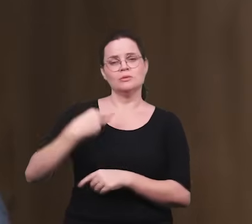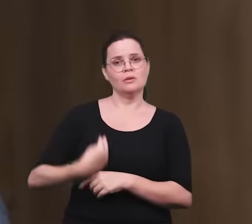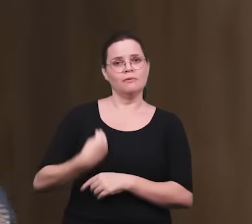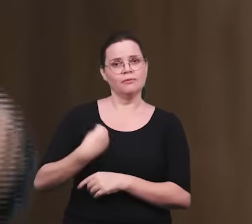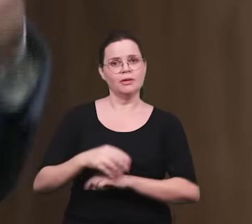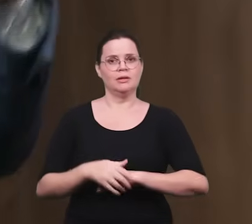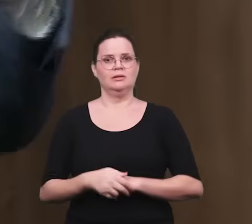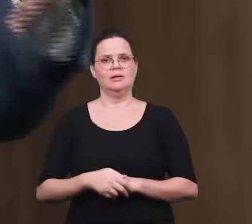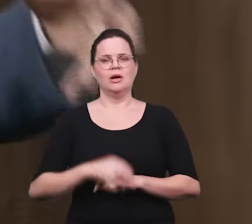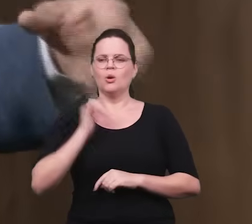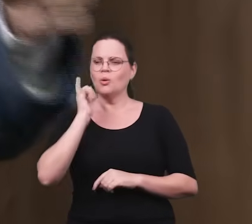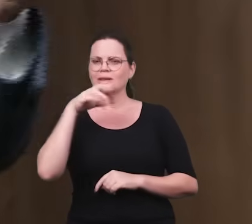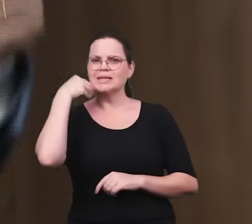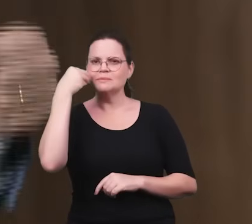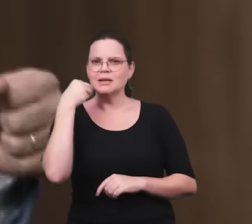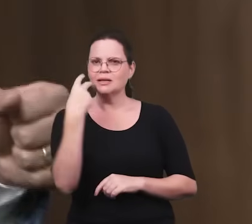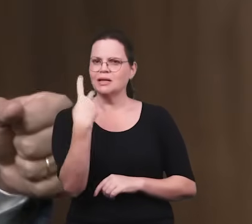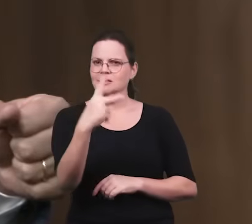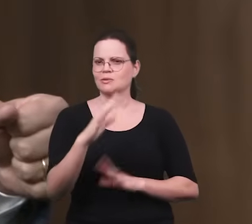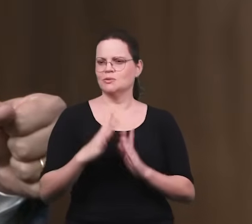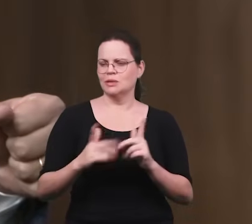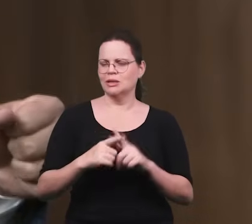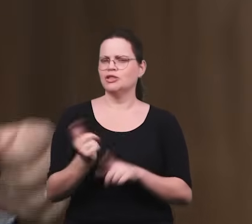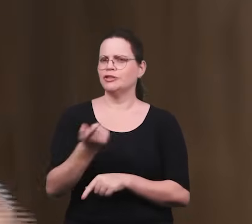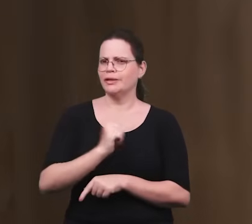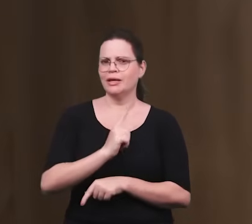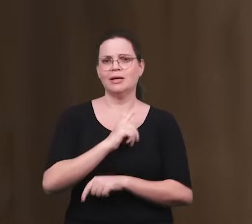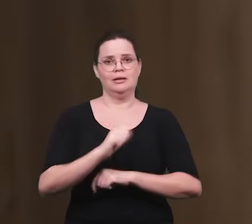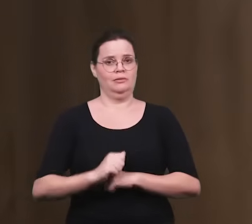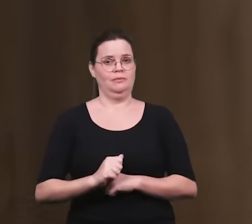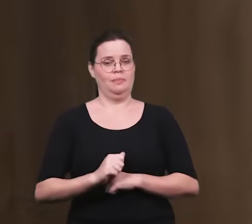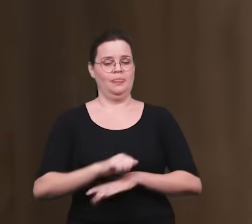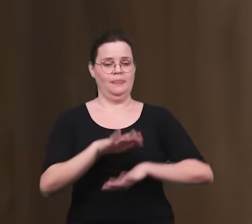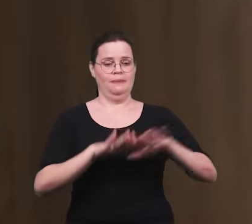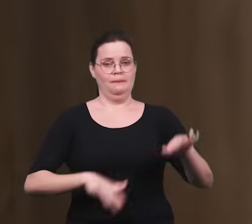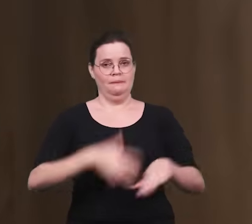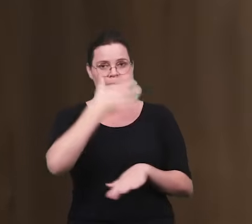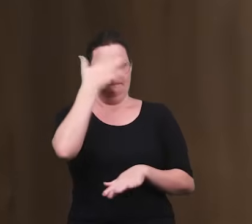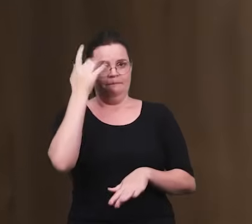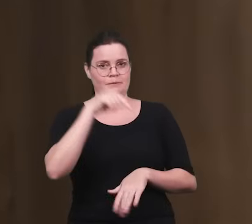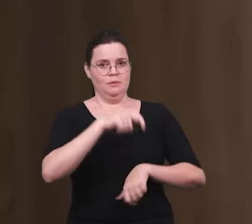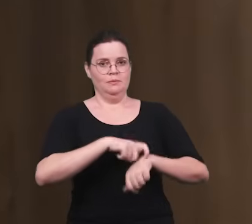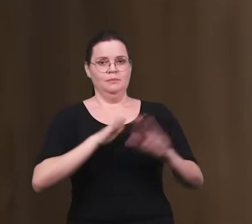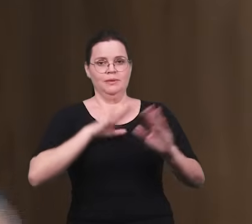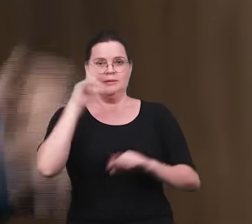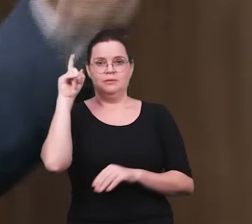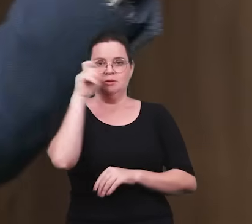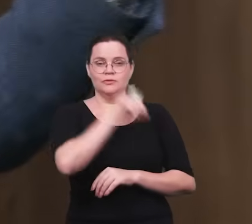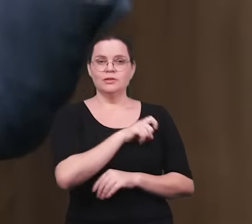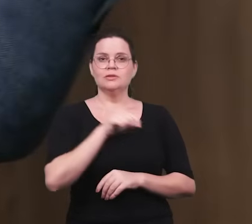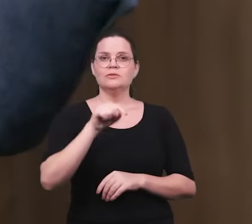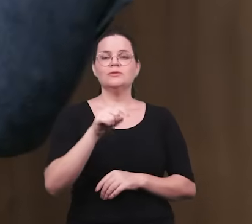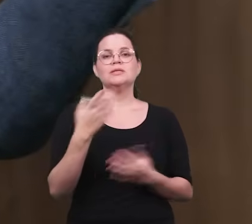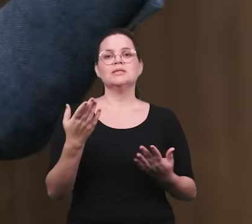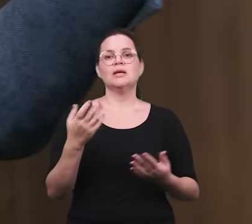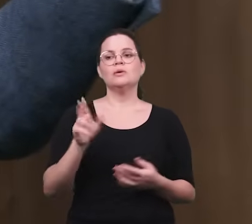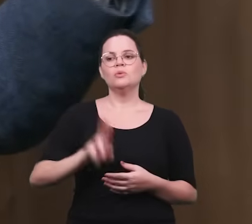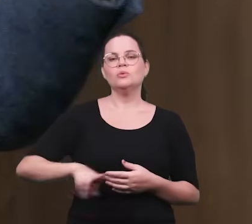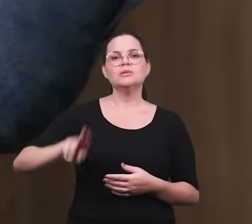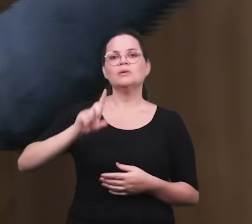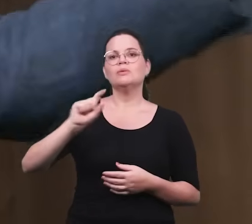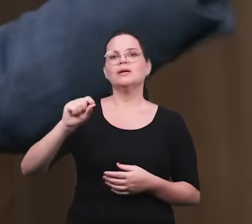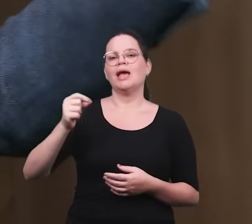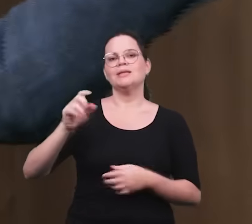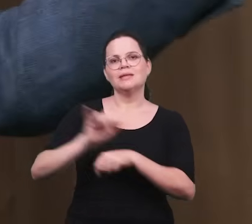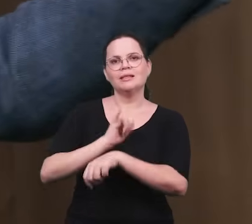vida. Contar uma experiência que aconteceu na sua igreja. A pessoa está passando por um momento difícil, você usa ali e relata